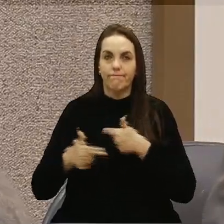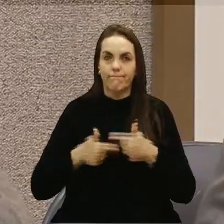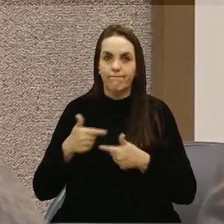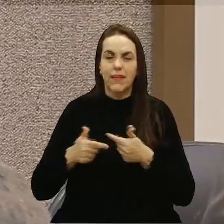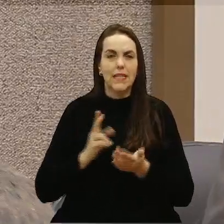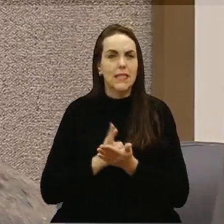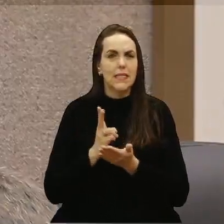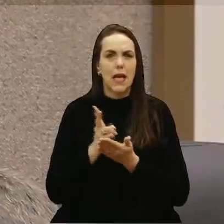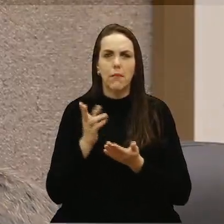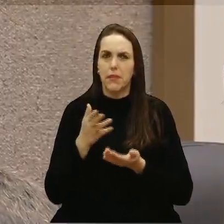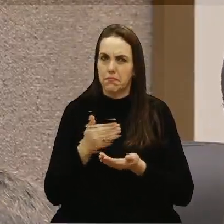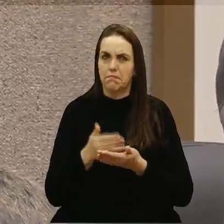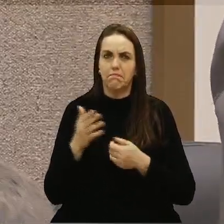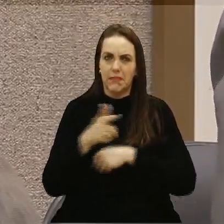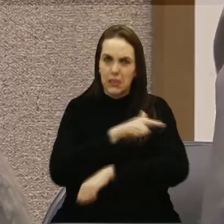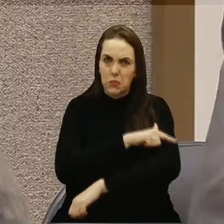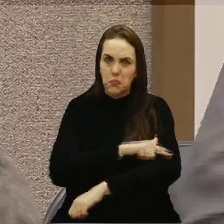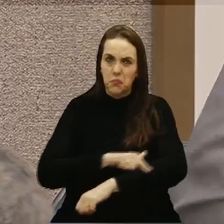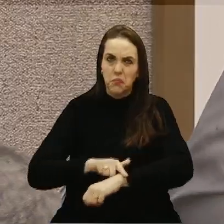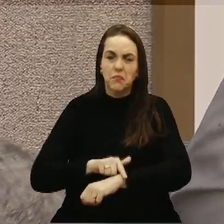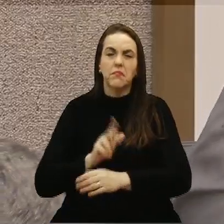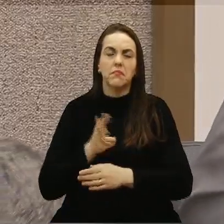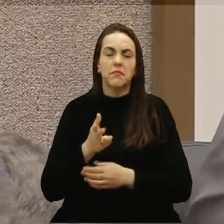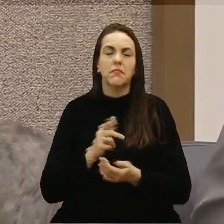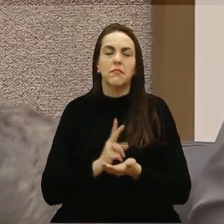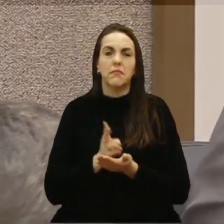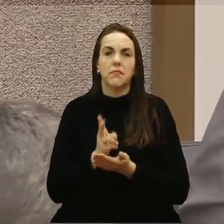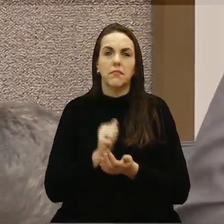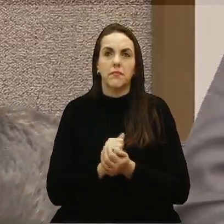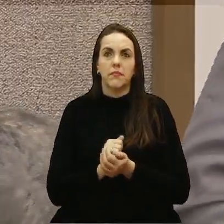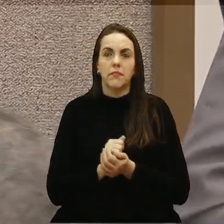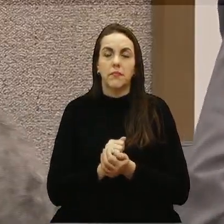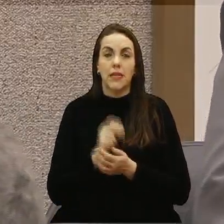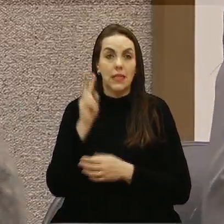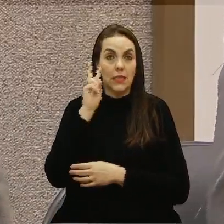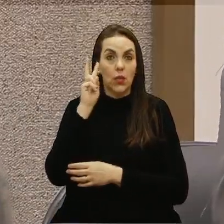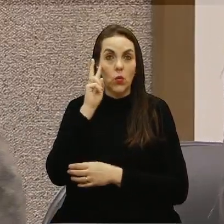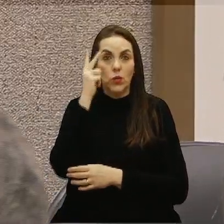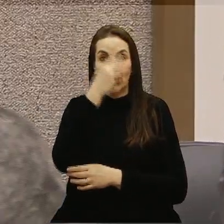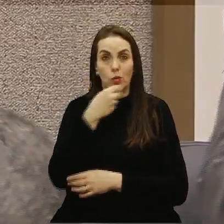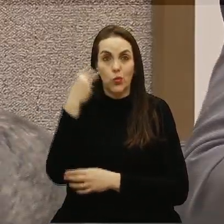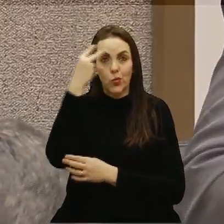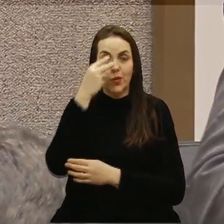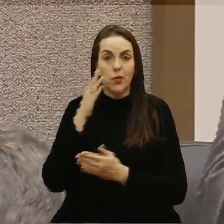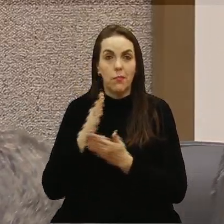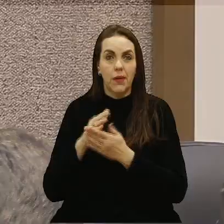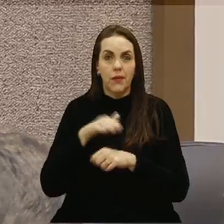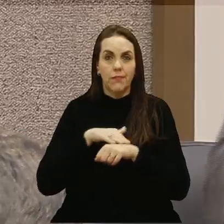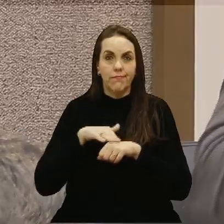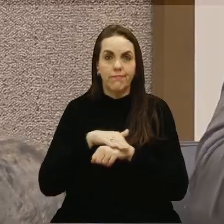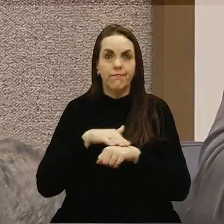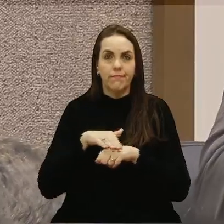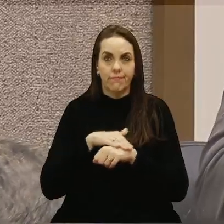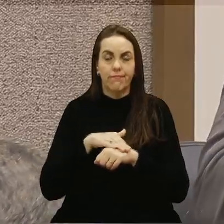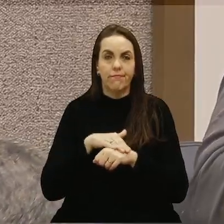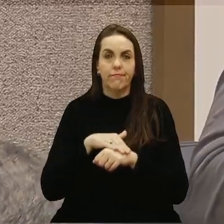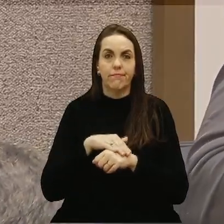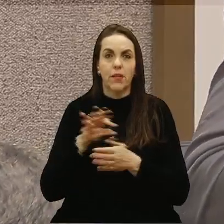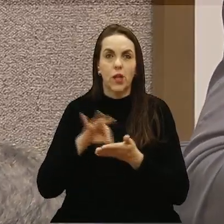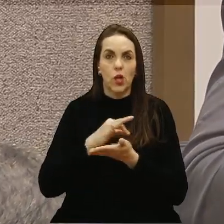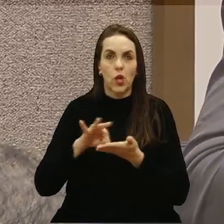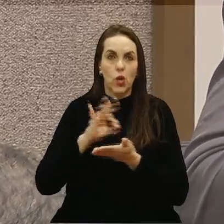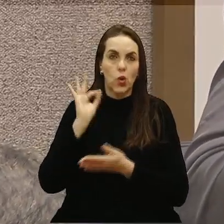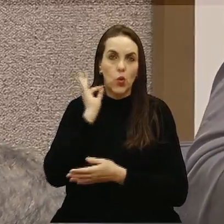cordial. Então, estivemos na segunda-feira 2h30 de conversa sobre a lotérica que nós aprovamos